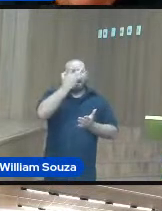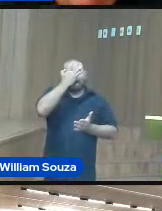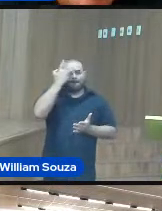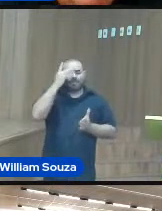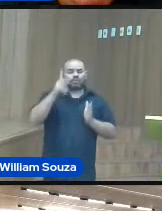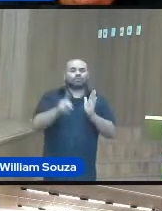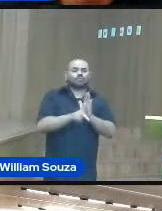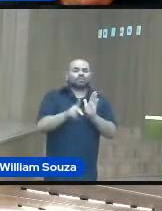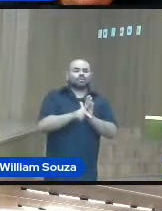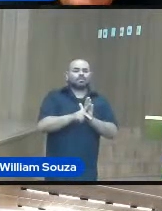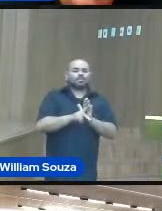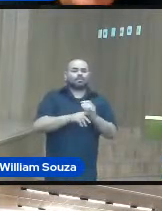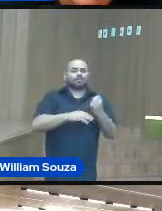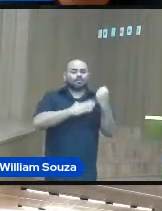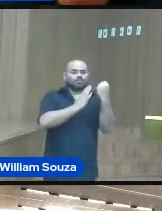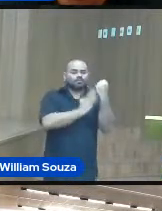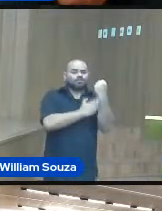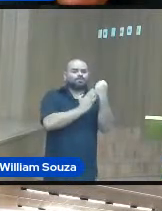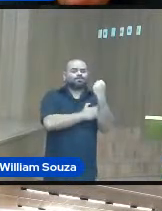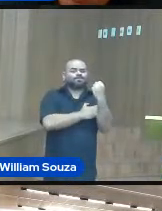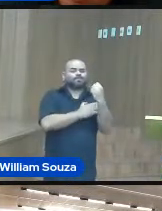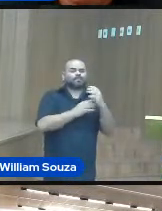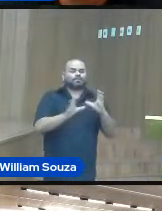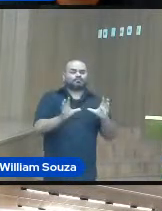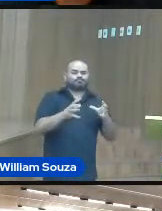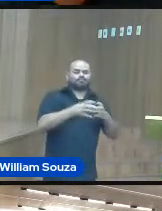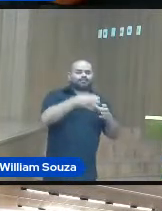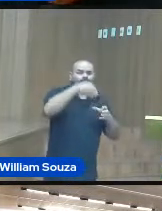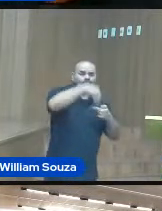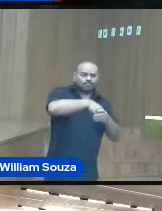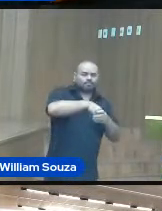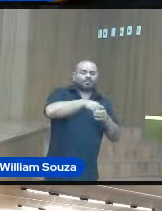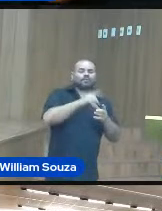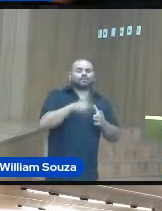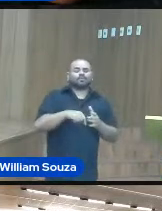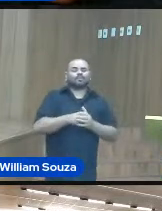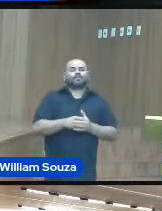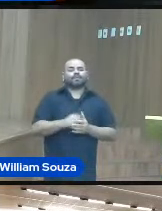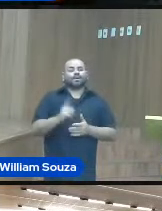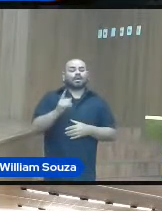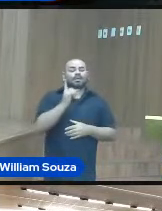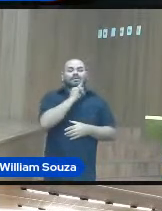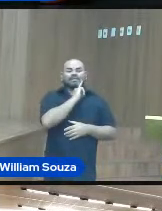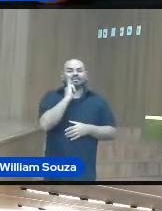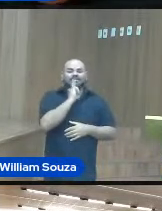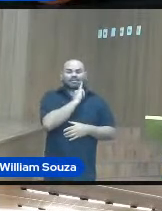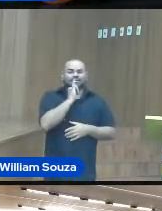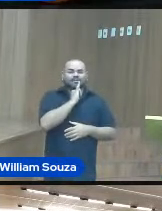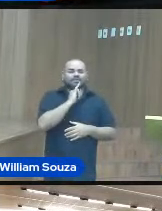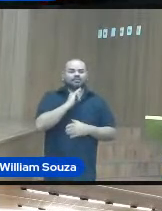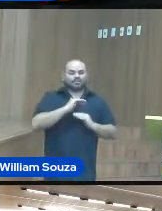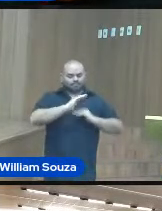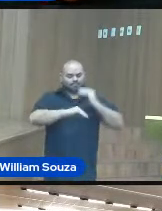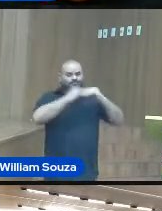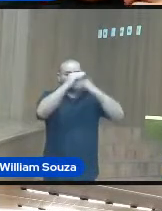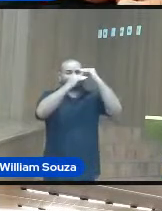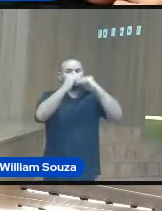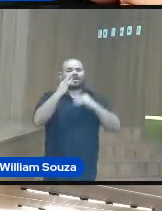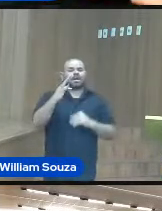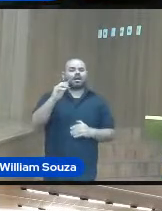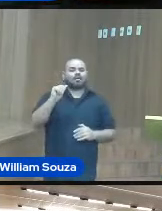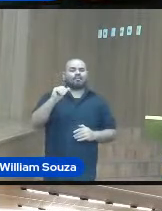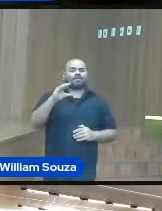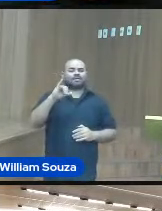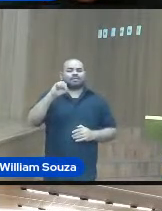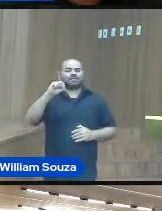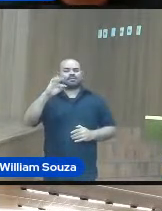Então começa, e aí a gente tem na Itália a ascensão fascista, né, de Mussolini,